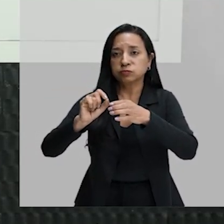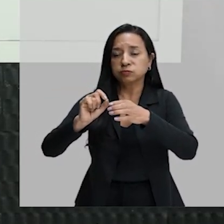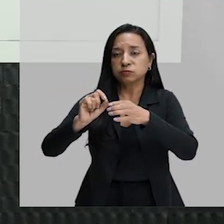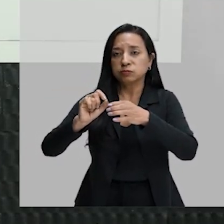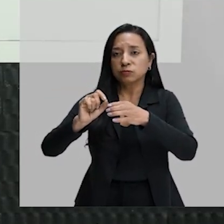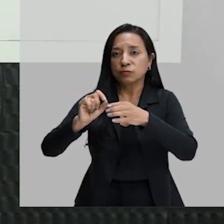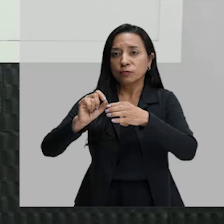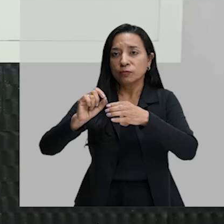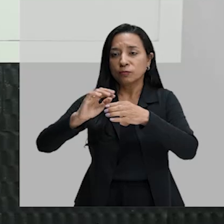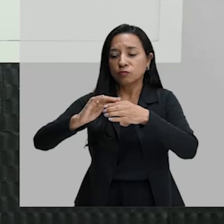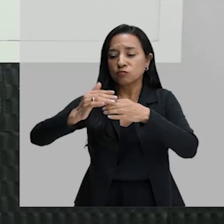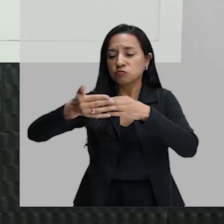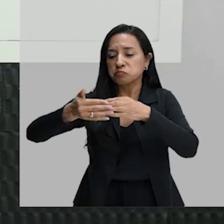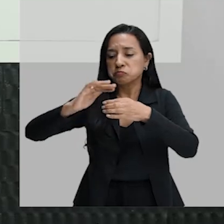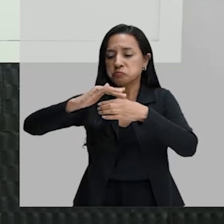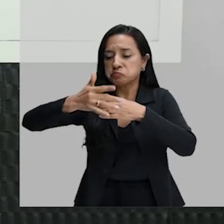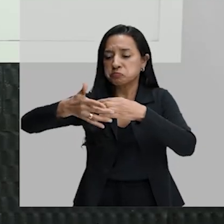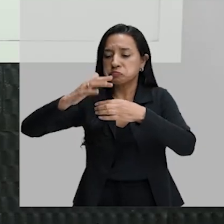ele acabou